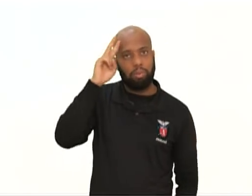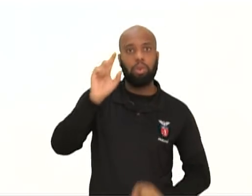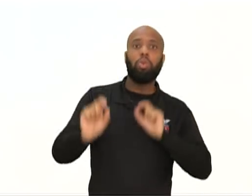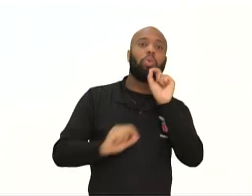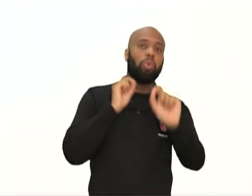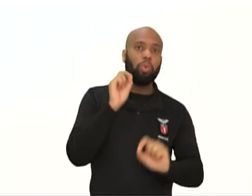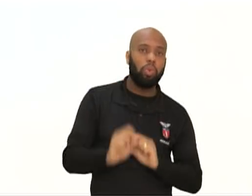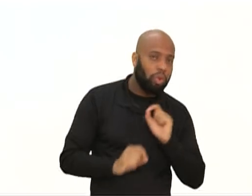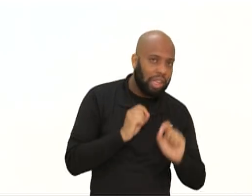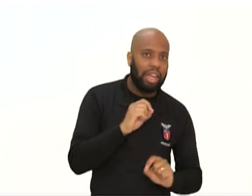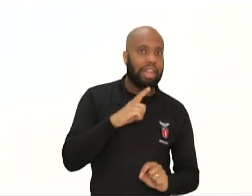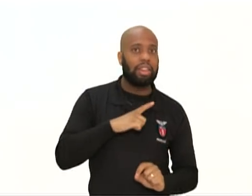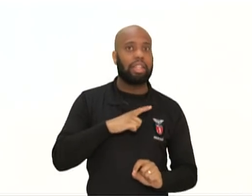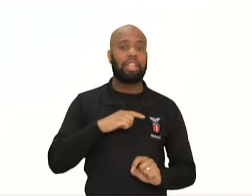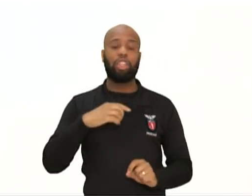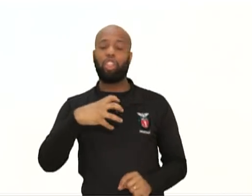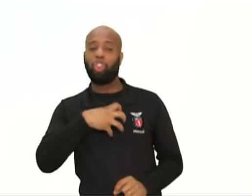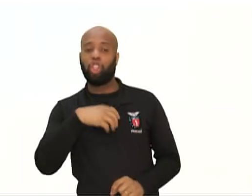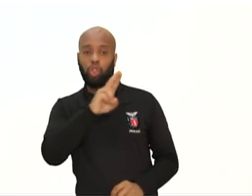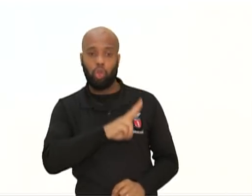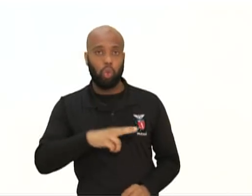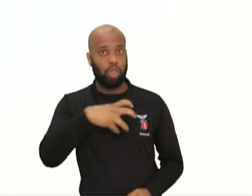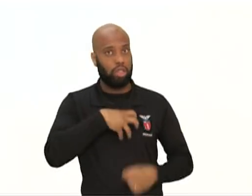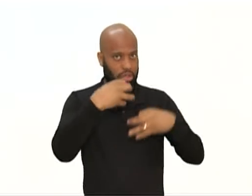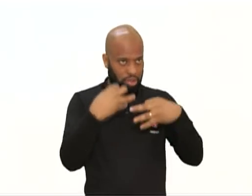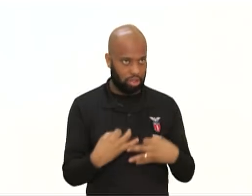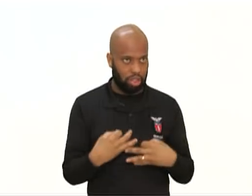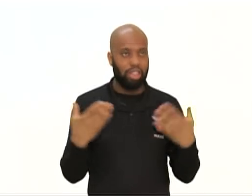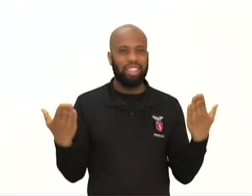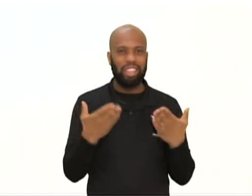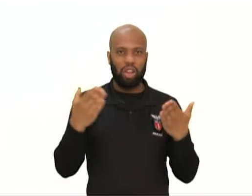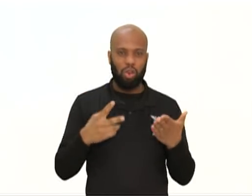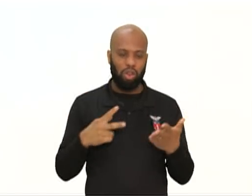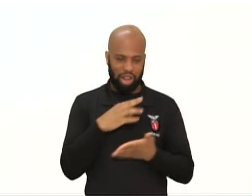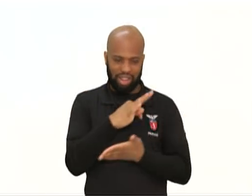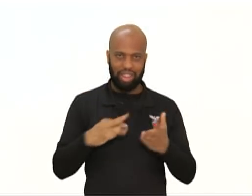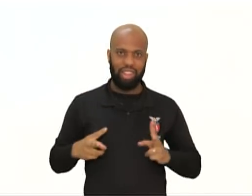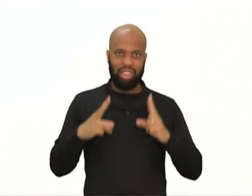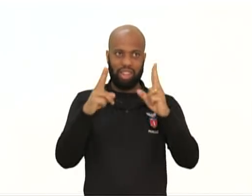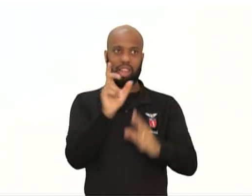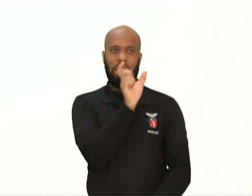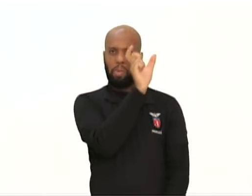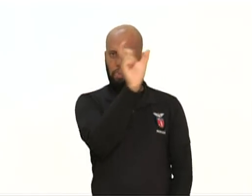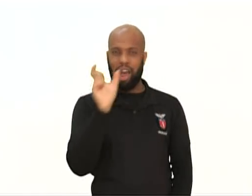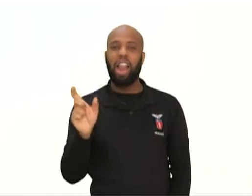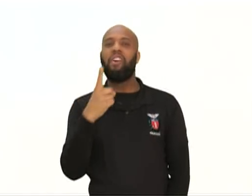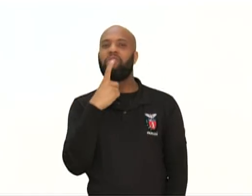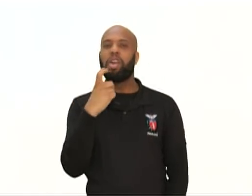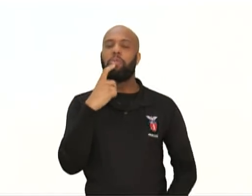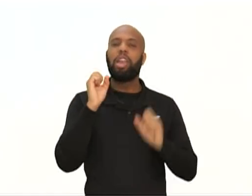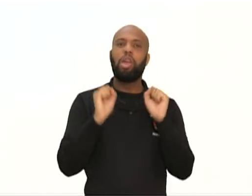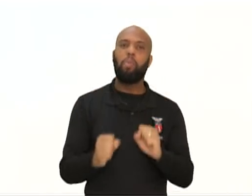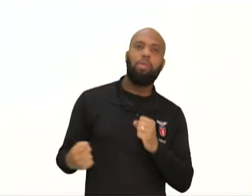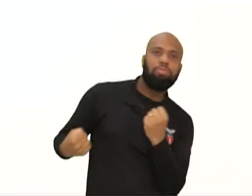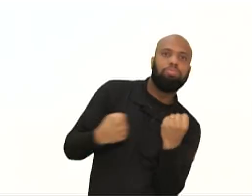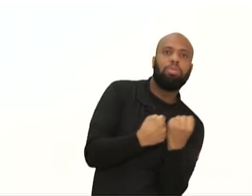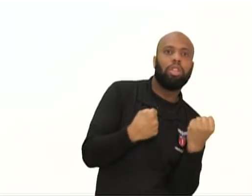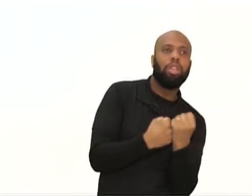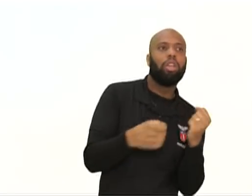ressalvas quanto ao seu uso. Nesse trecho, o termo em destaque pode ser substituído pelo